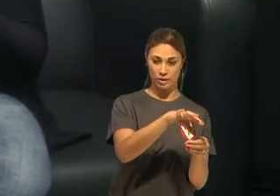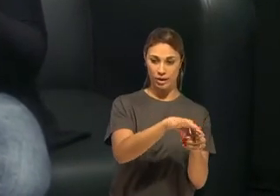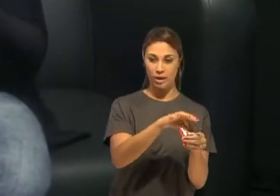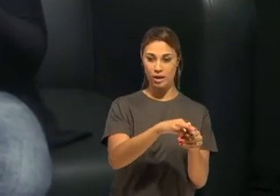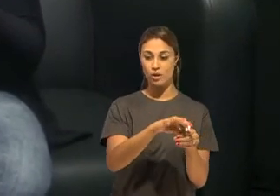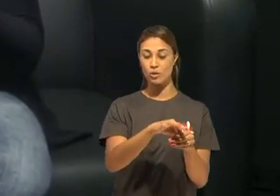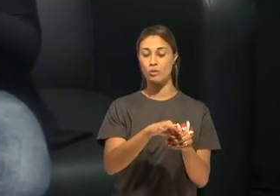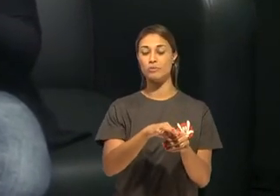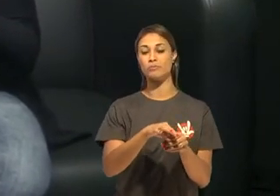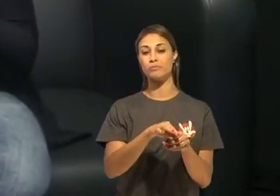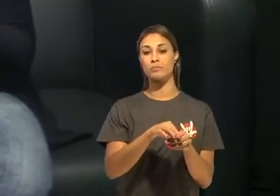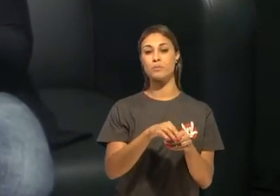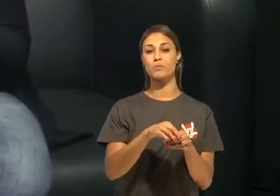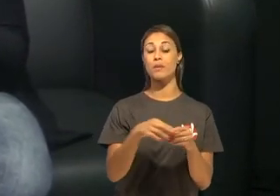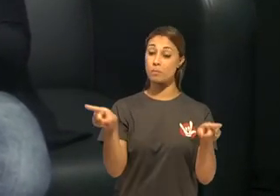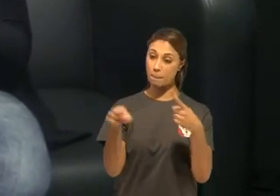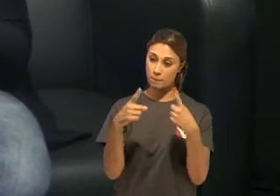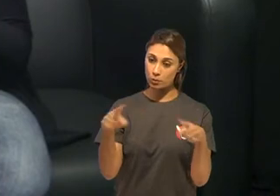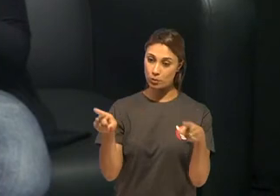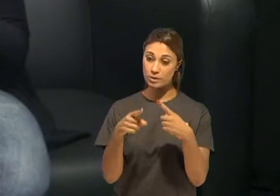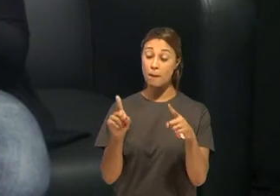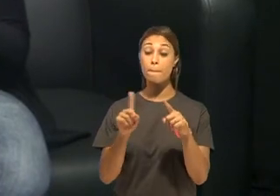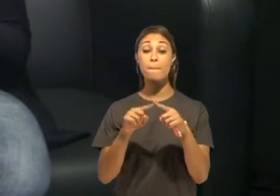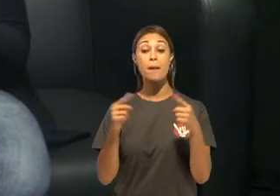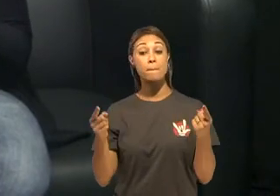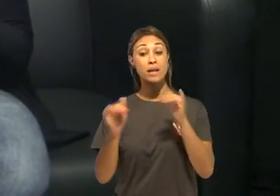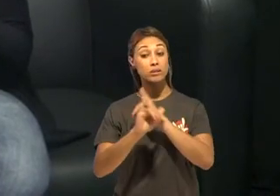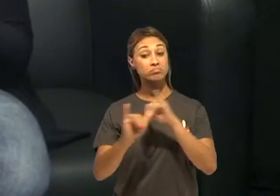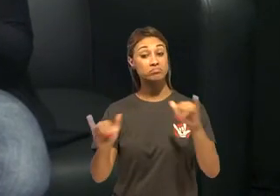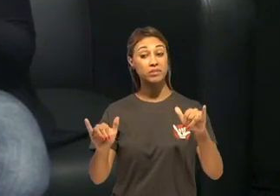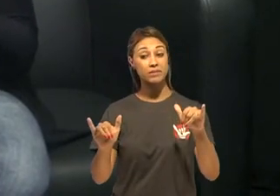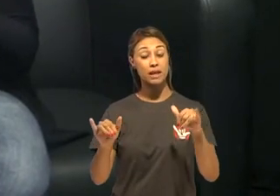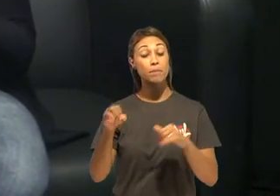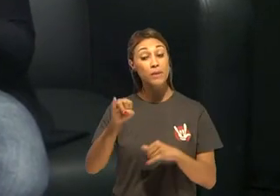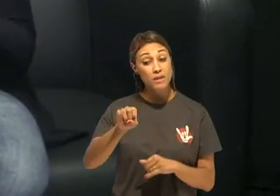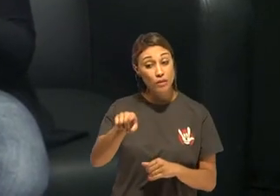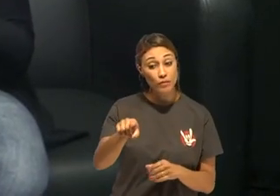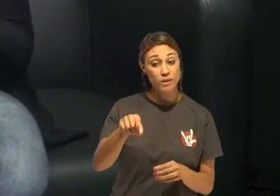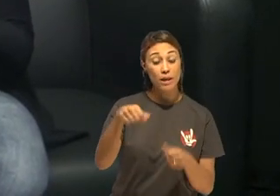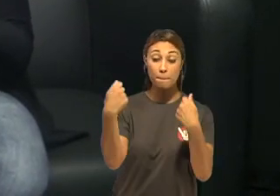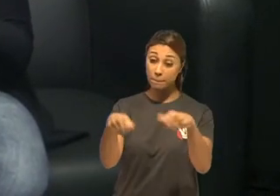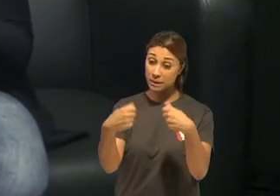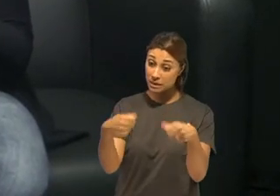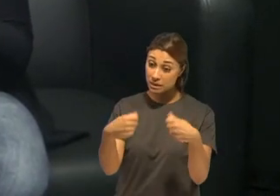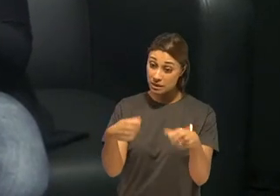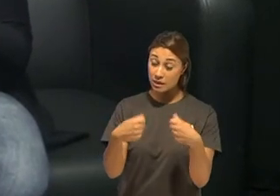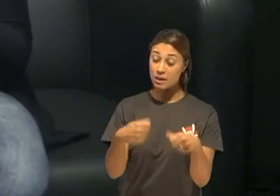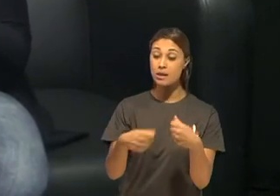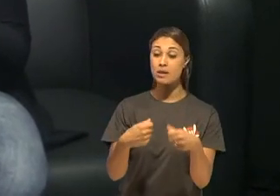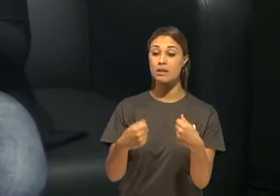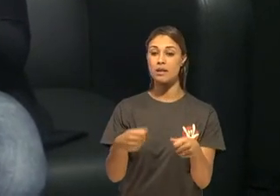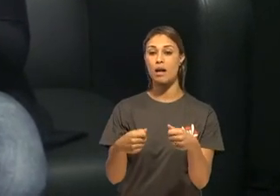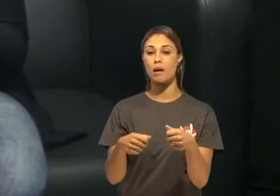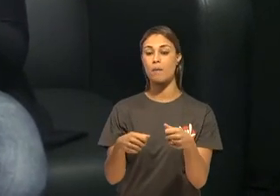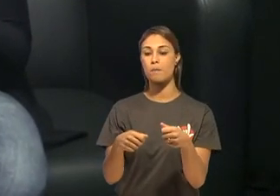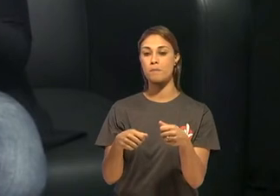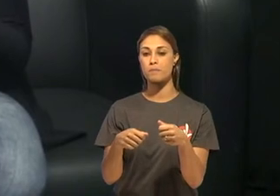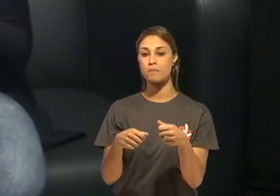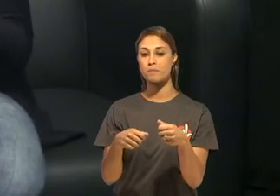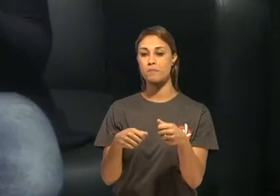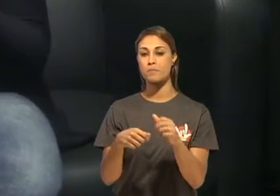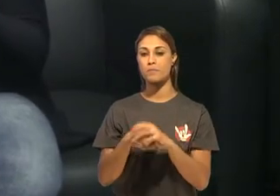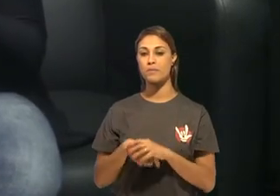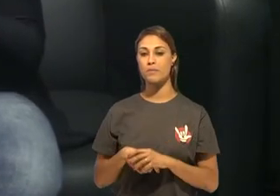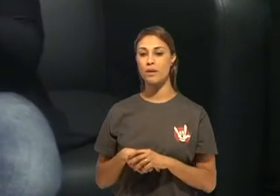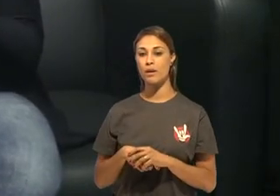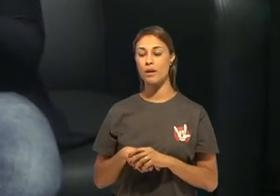vamos para a música, mas eu preciso avisar você o seguinte: se você está participando do sorteio, você precisa liberar o seu perfil. Se ele estiver bloqueado,